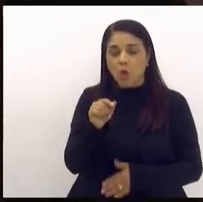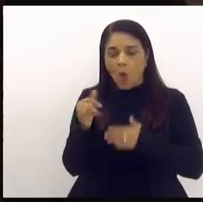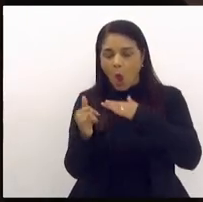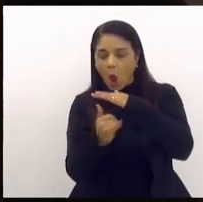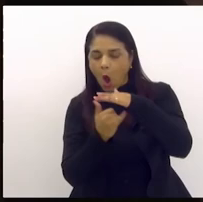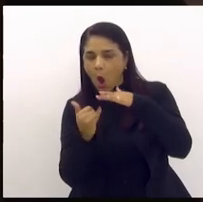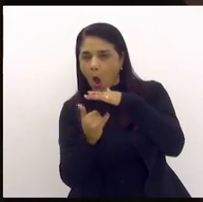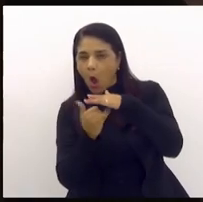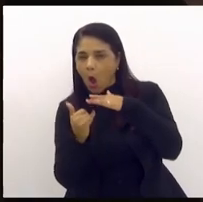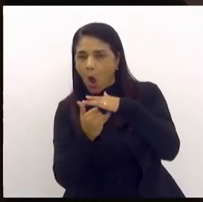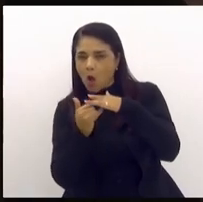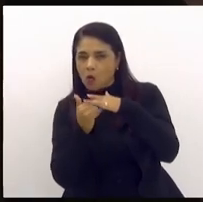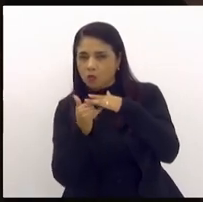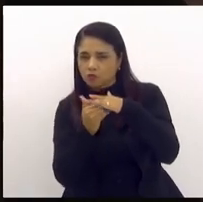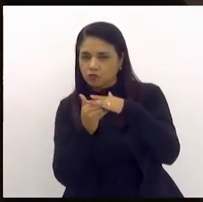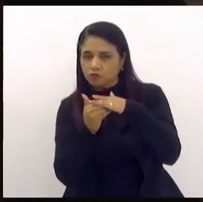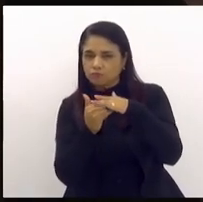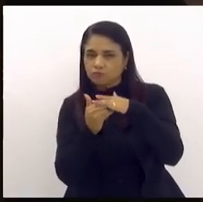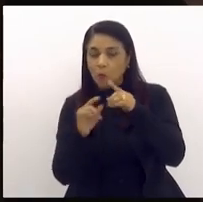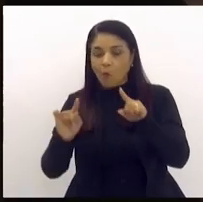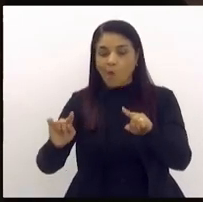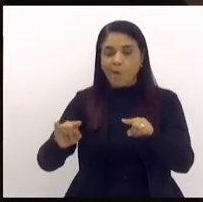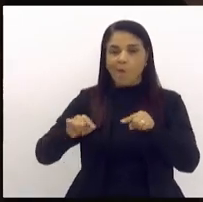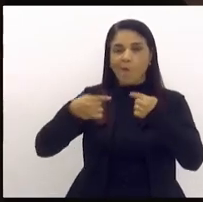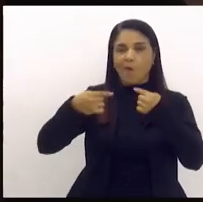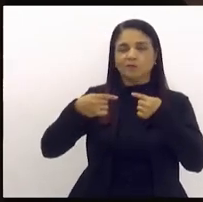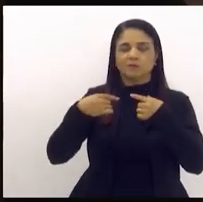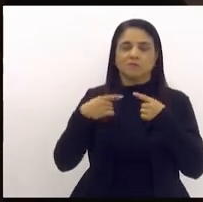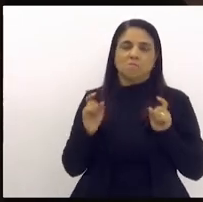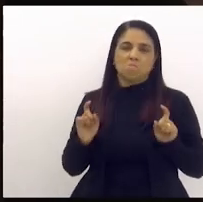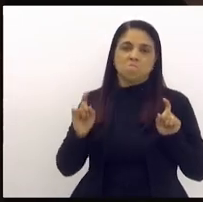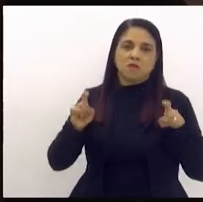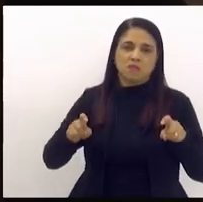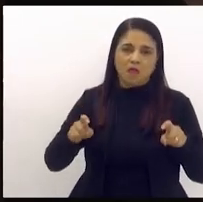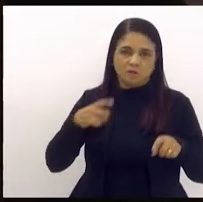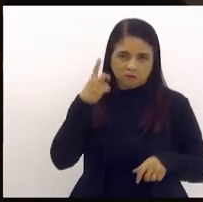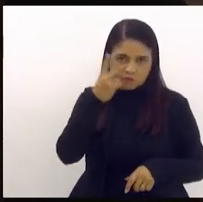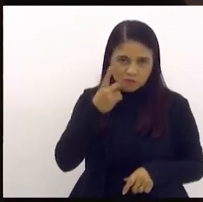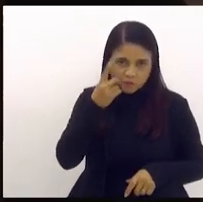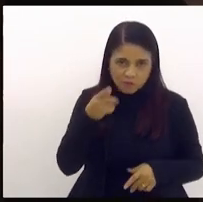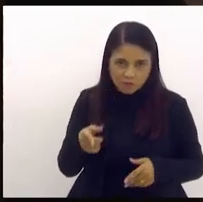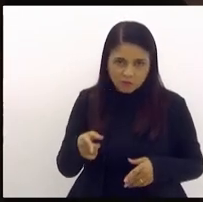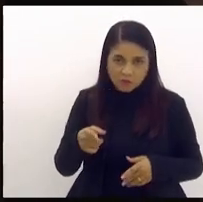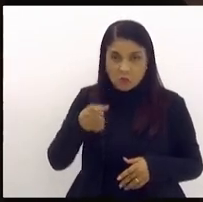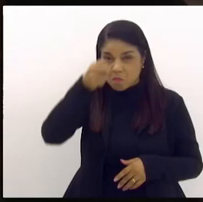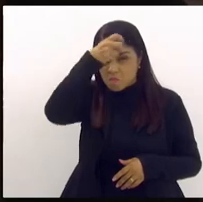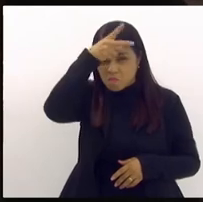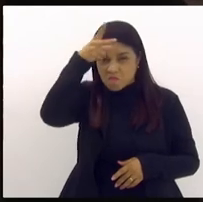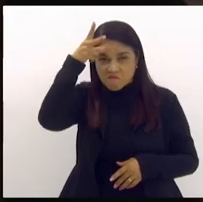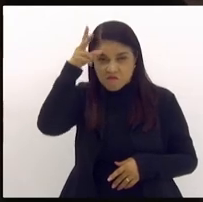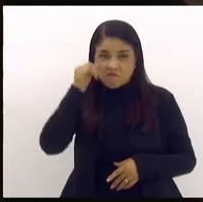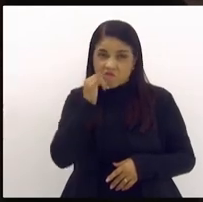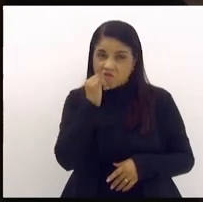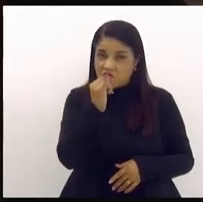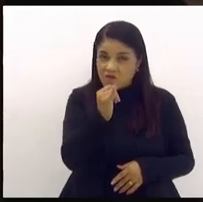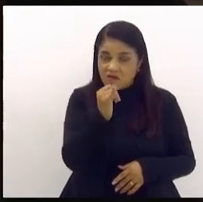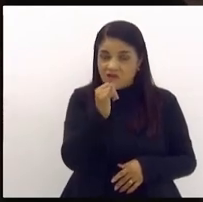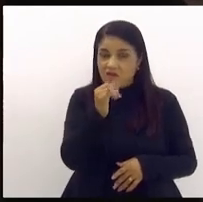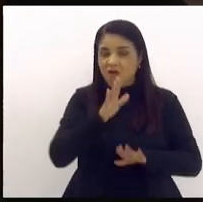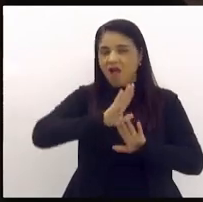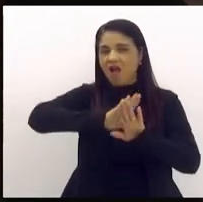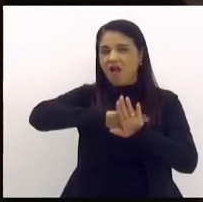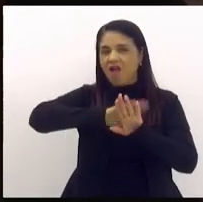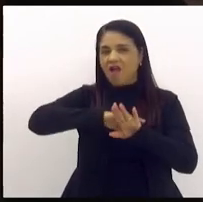de poder contra nós, contra os nossos mandatos. Esse prefeito tem dado recado através da grande imprensa